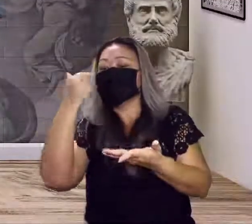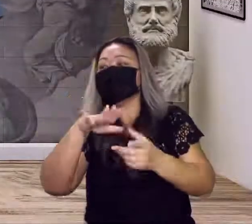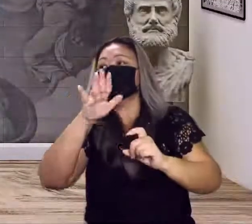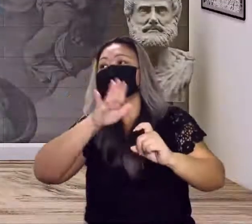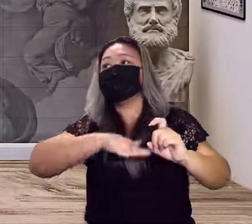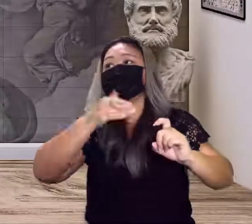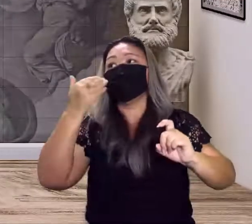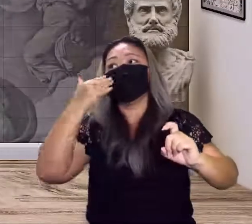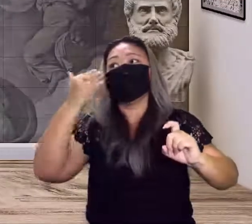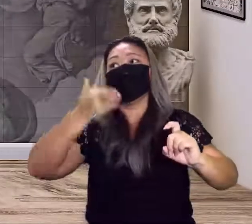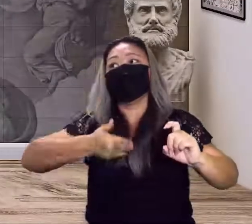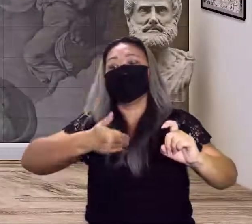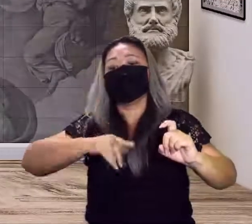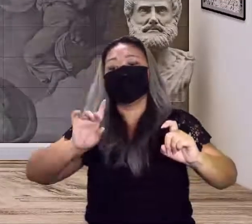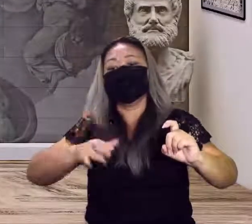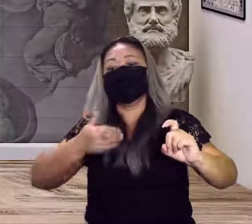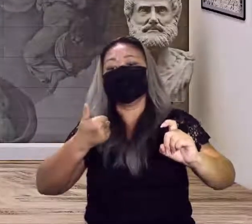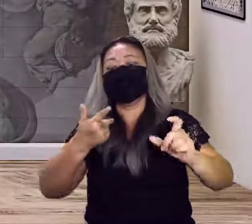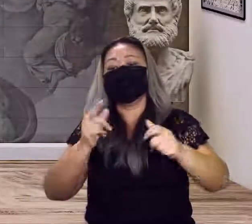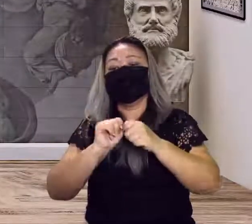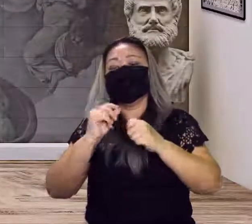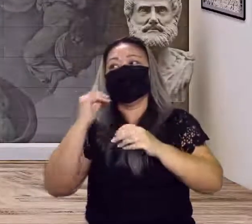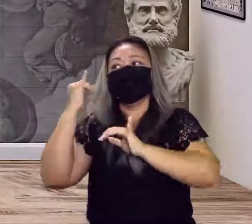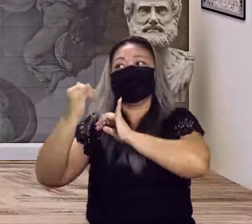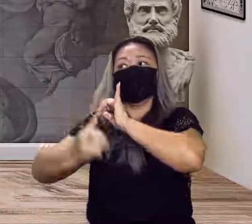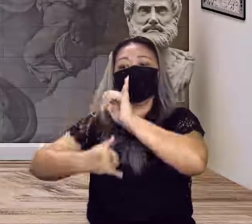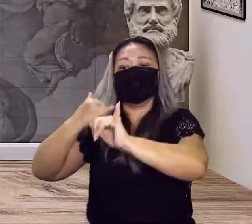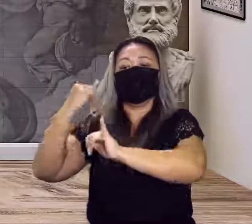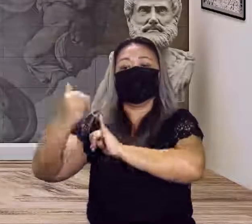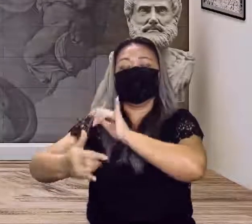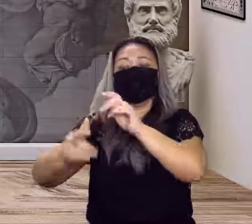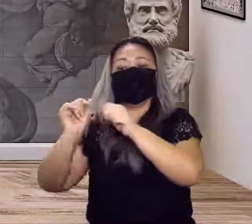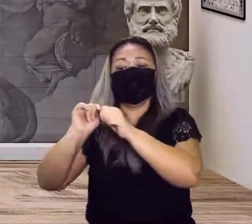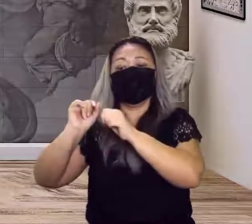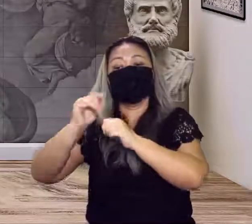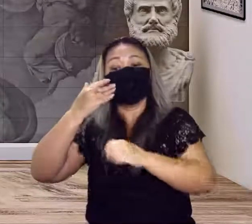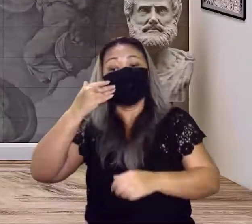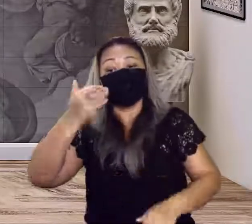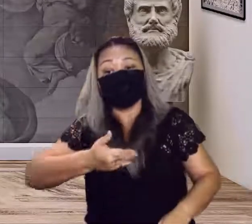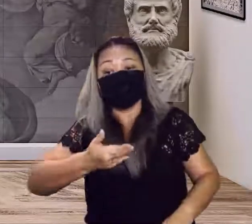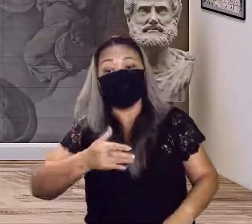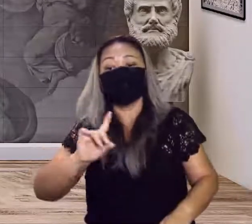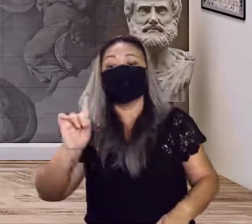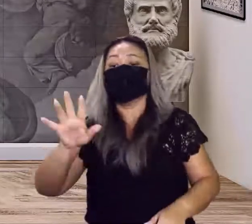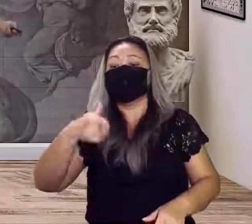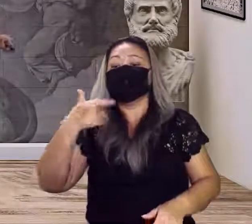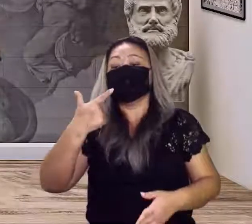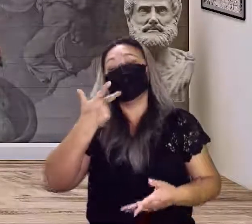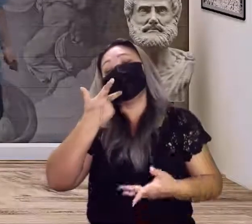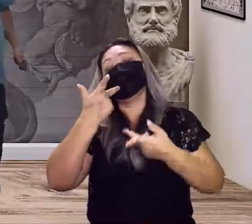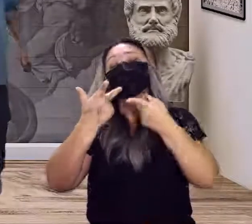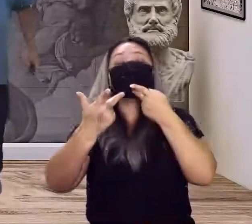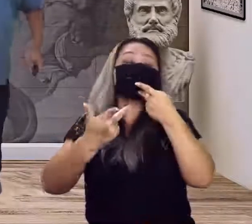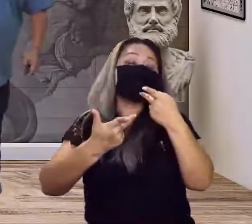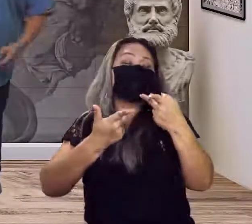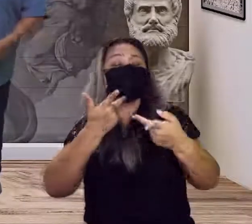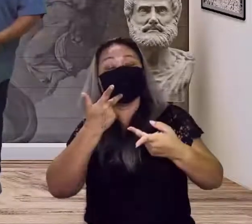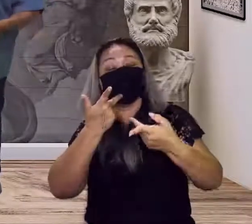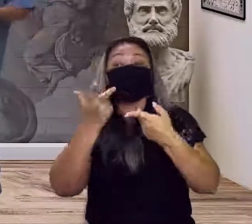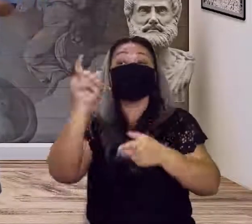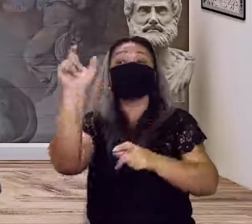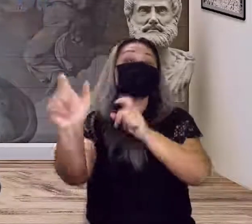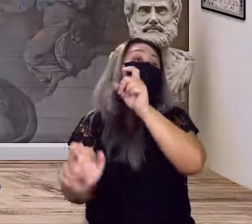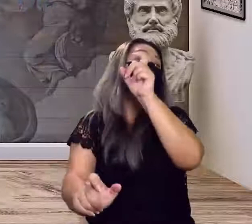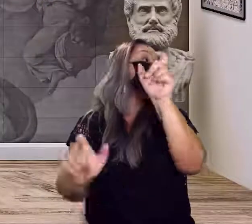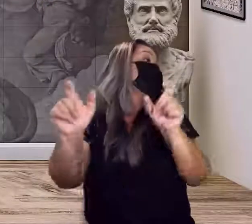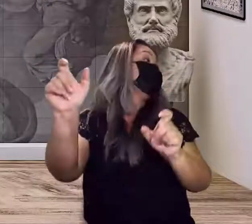de comprovações. Eu conto uma história, um fato. Aí eu não preciso comprovar. Eu vou falando, e as pessoas